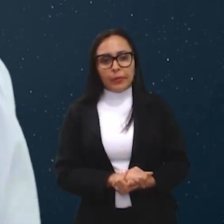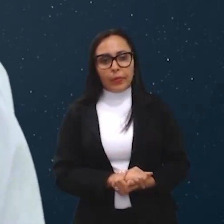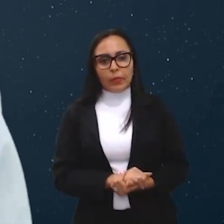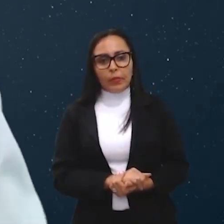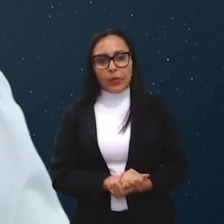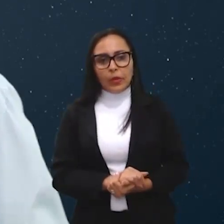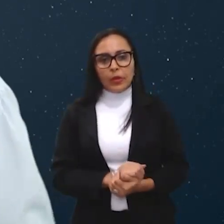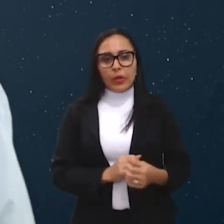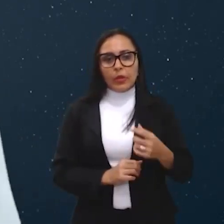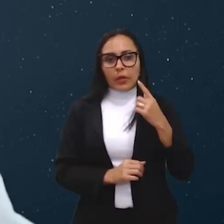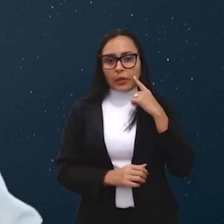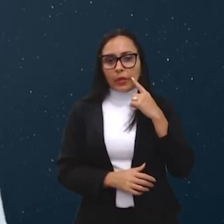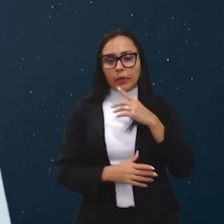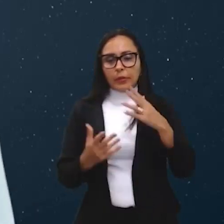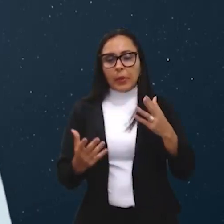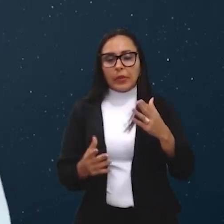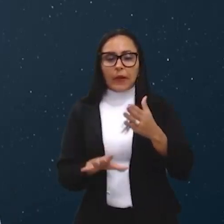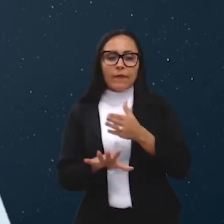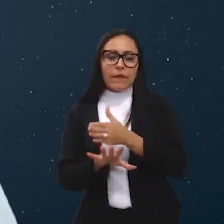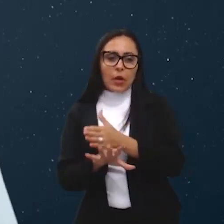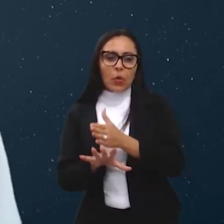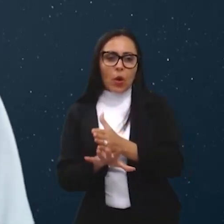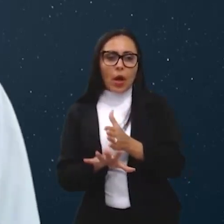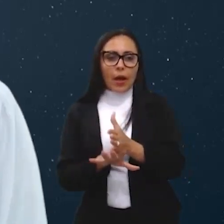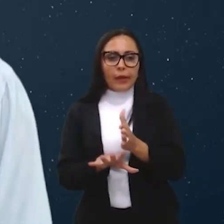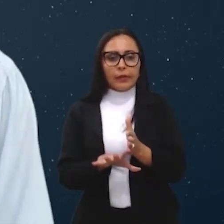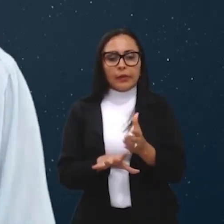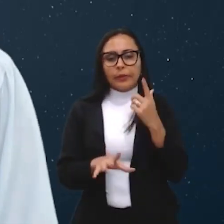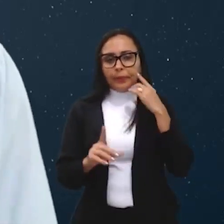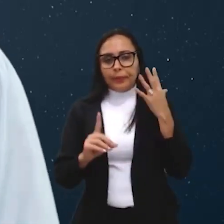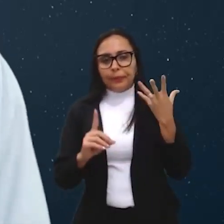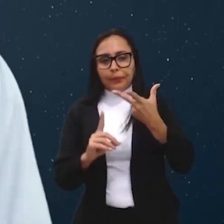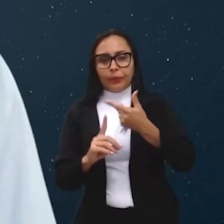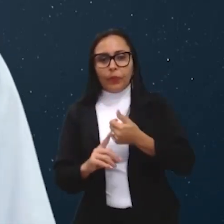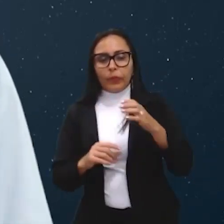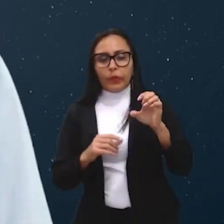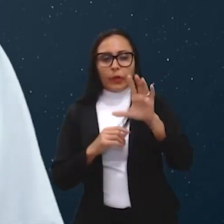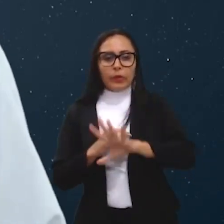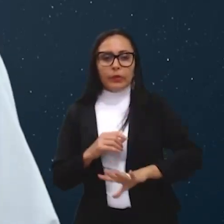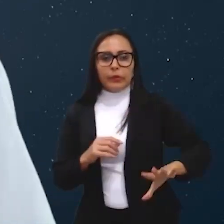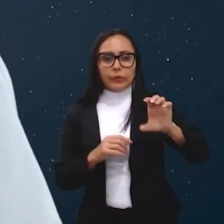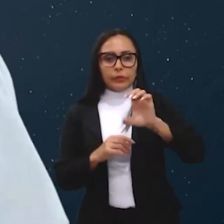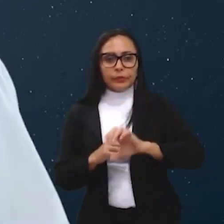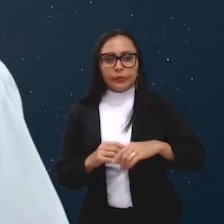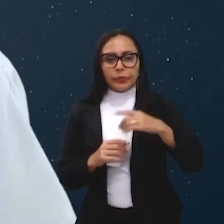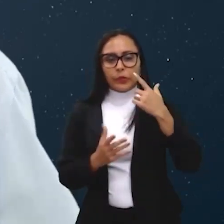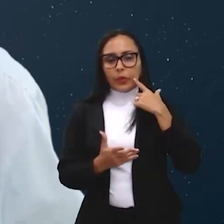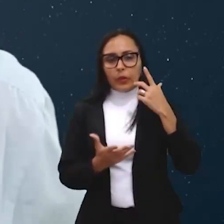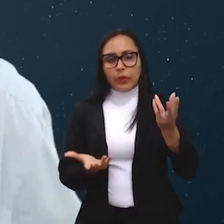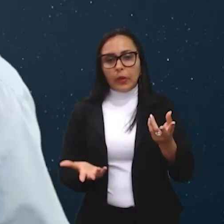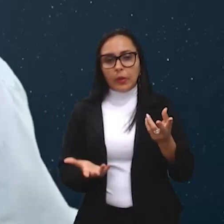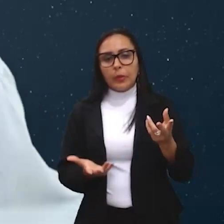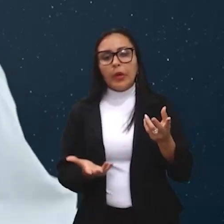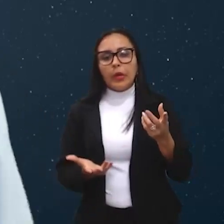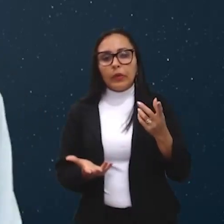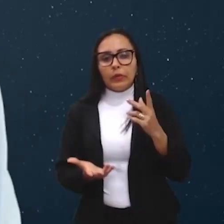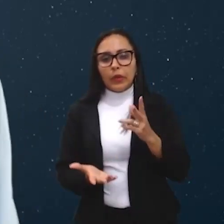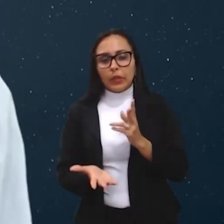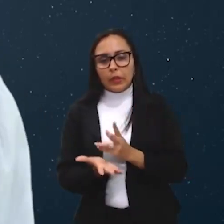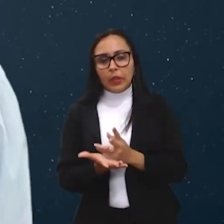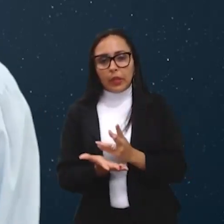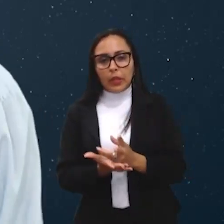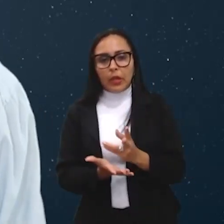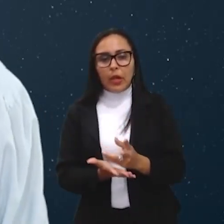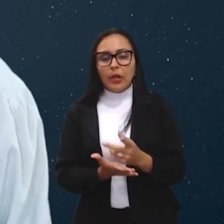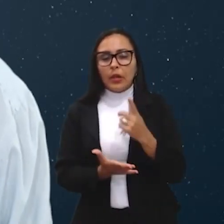chamado então de avant-garde, depois vanguarda, e a Europa é que vai, como sempre, a Europa é que vai trazer para a gente